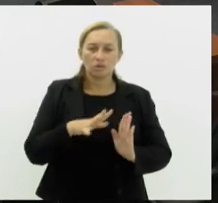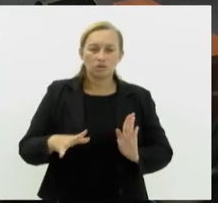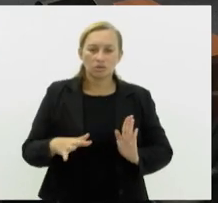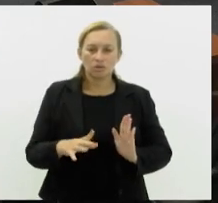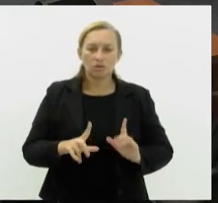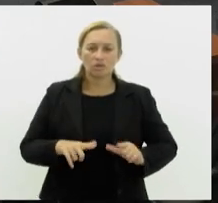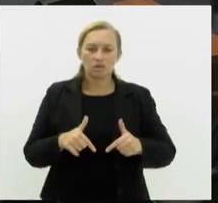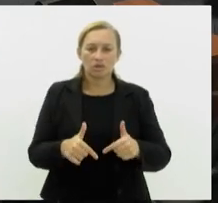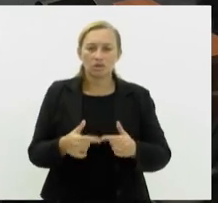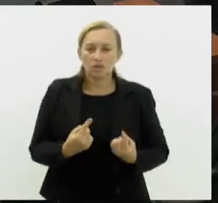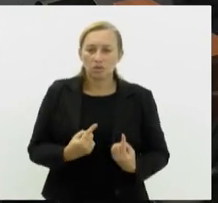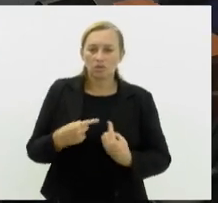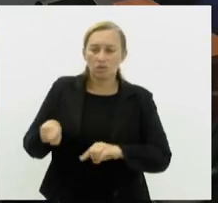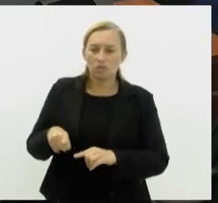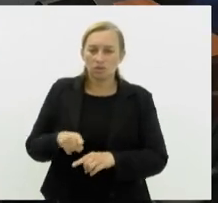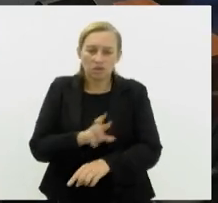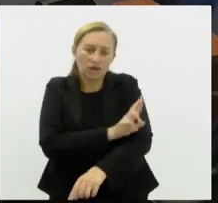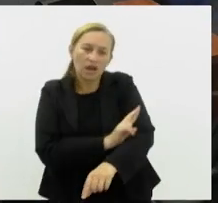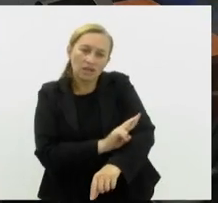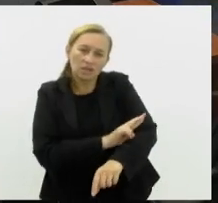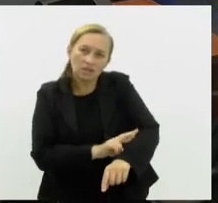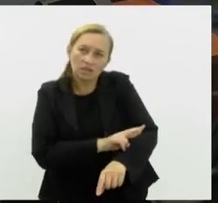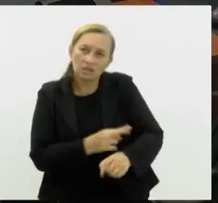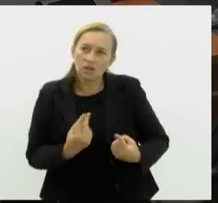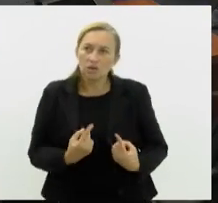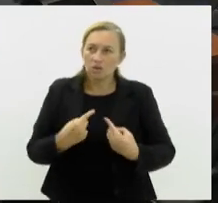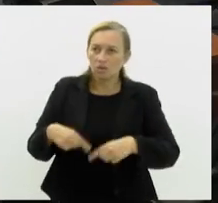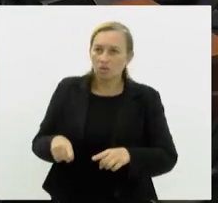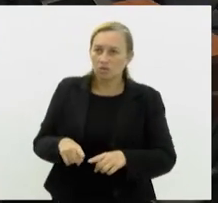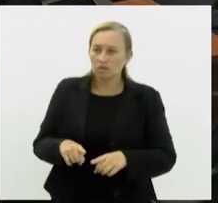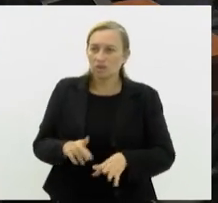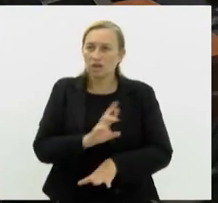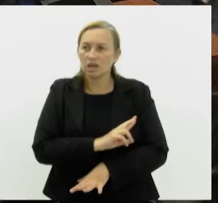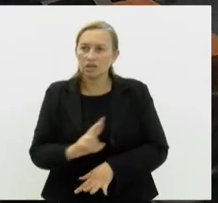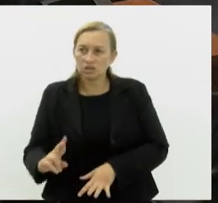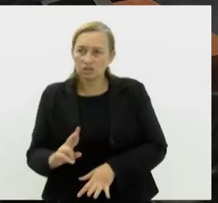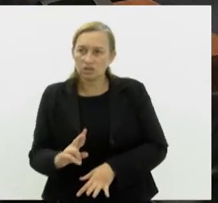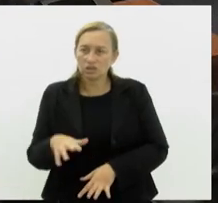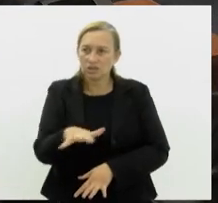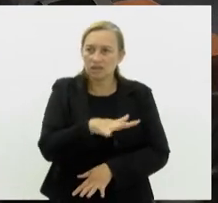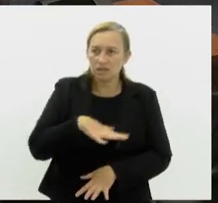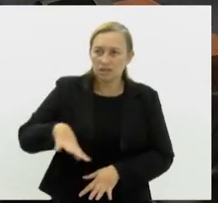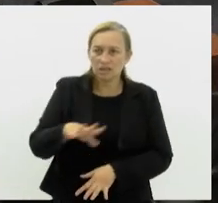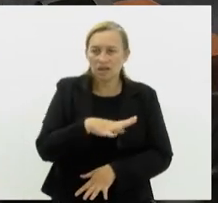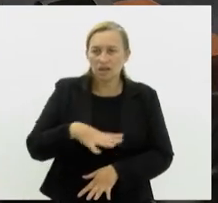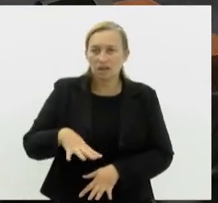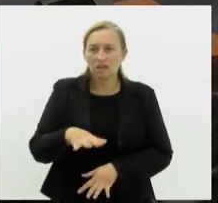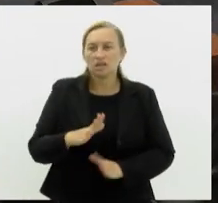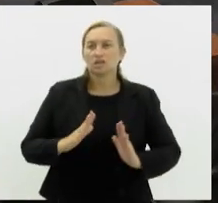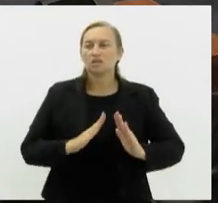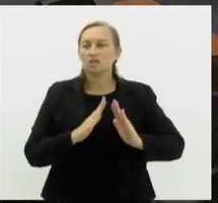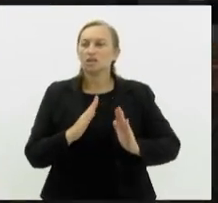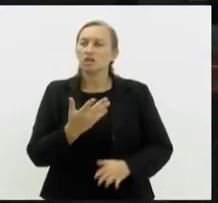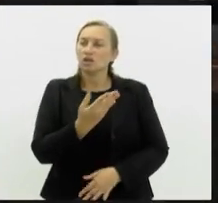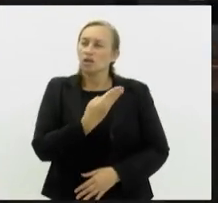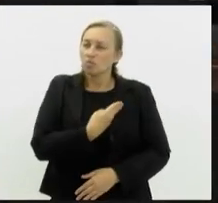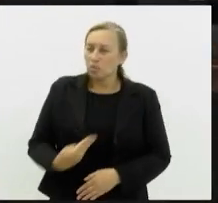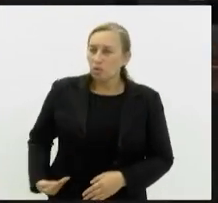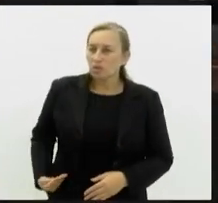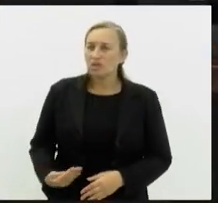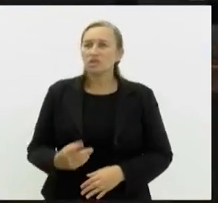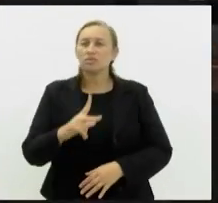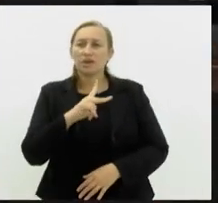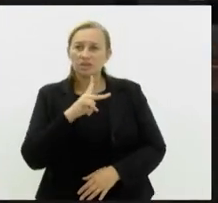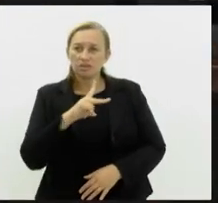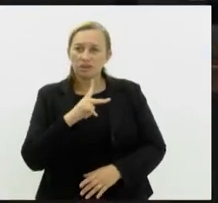atuação antirracista e de combate à intolerância religiosa nas redes públicas e privadas de ensino do Estado do Rio de Janeiro e da outras